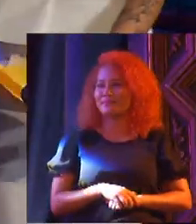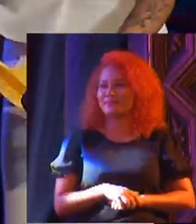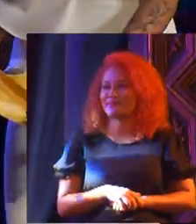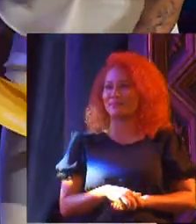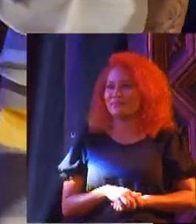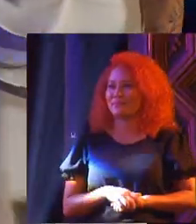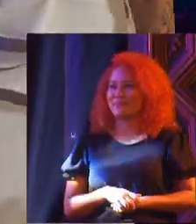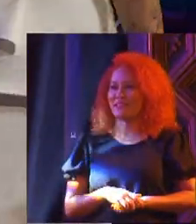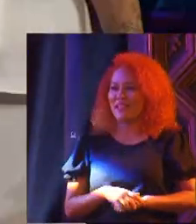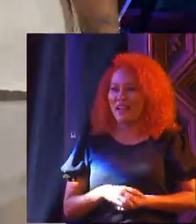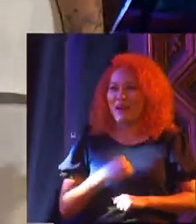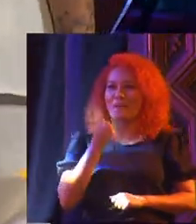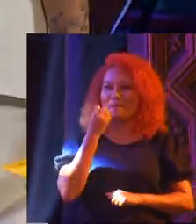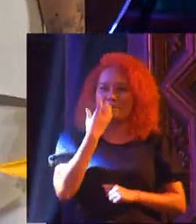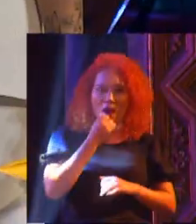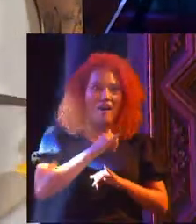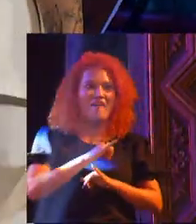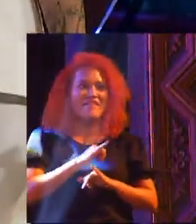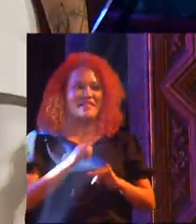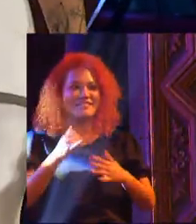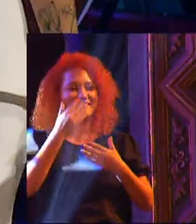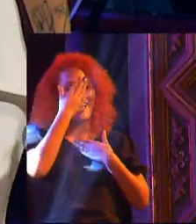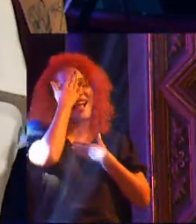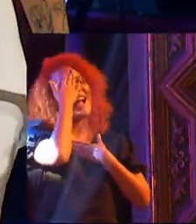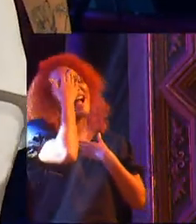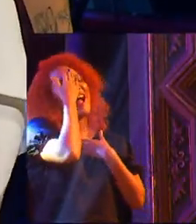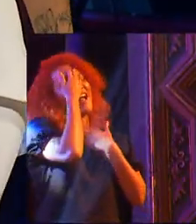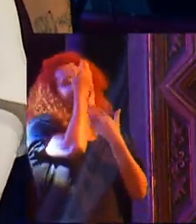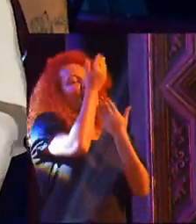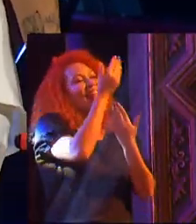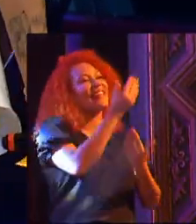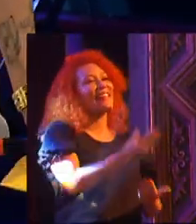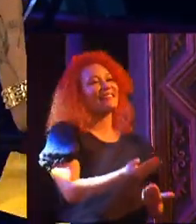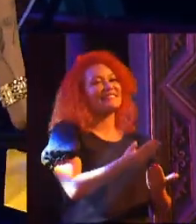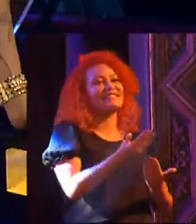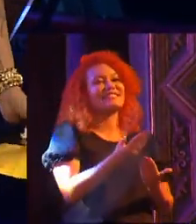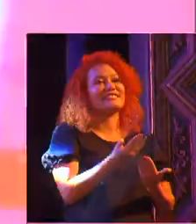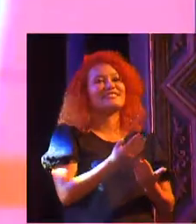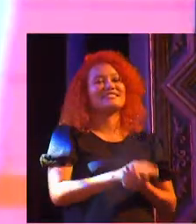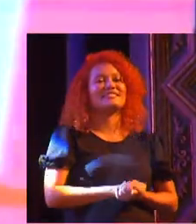Discurso lindo, Pardal. Bem, só quero agradecer e dizer também assim que